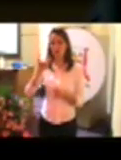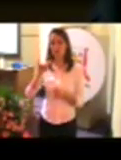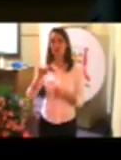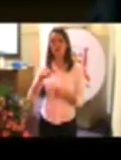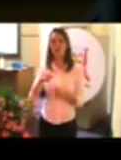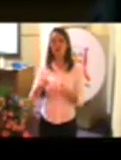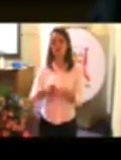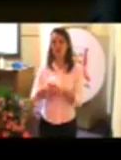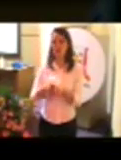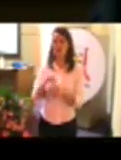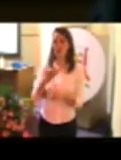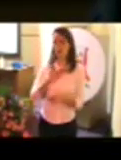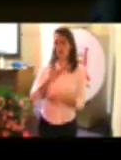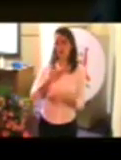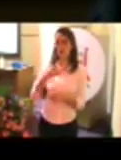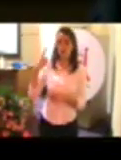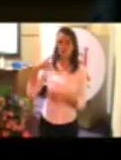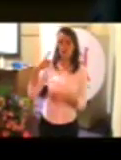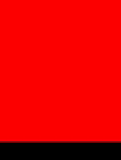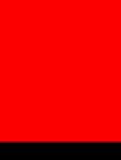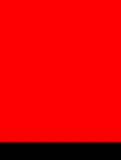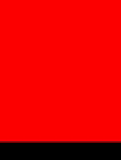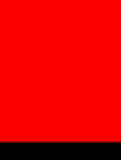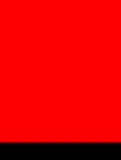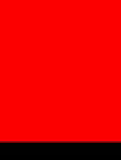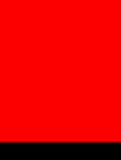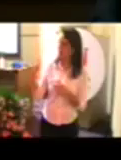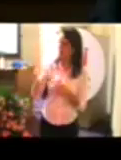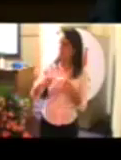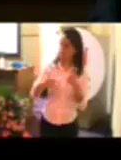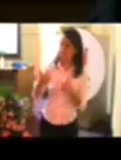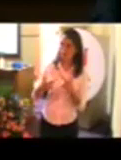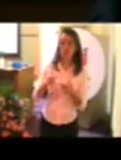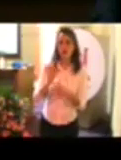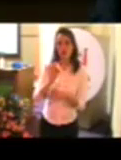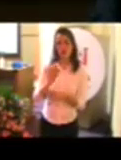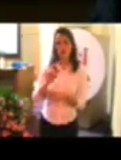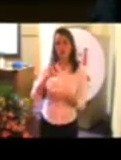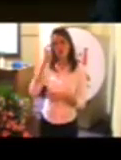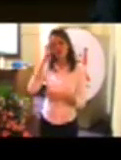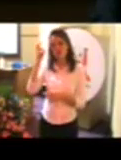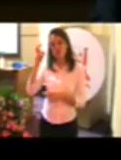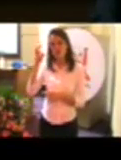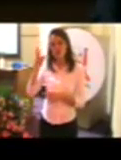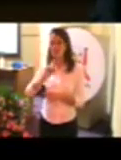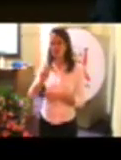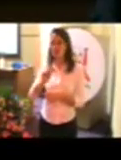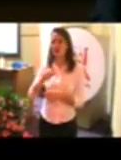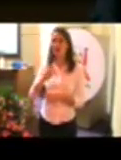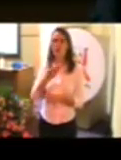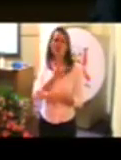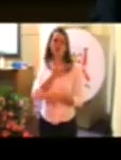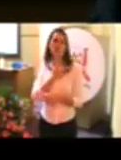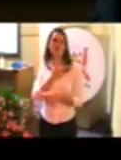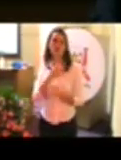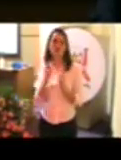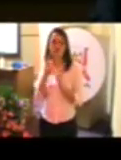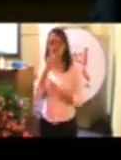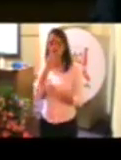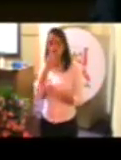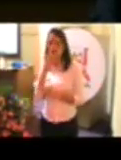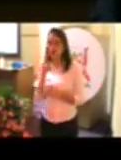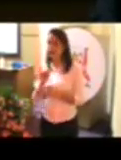candidato. Não aquele QI que mede a inteligência, mas daquele QI de